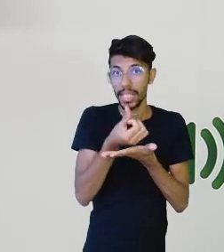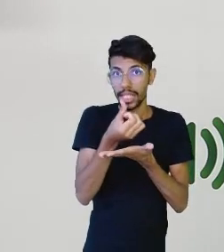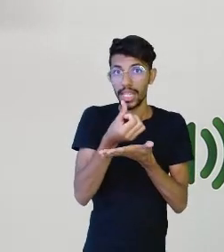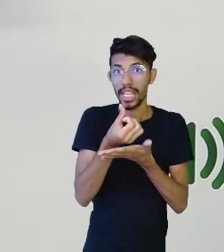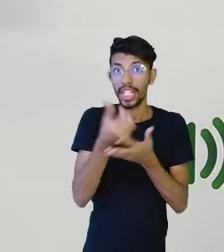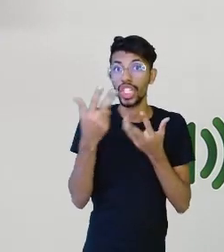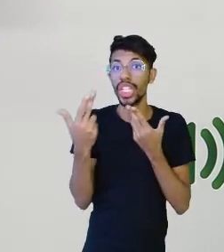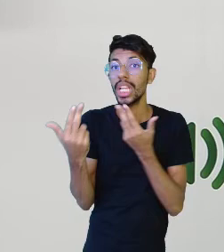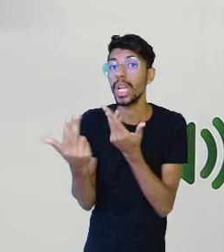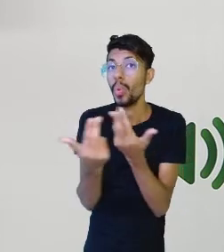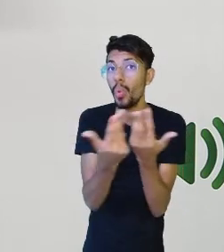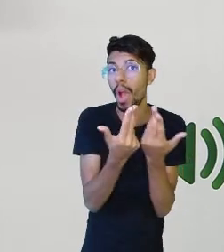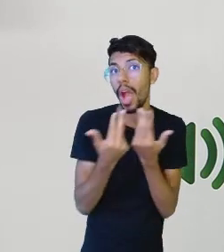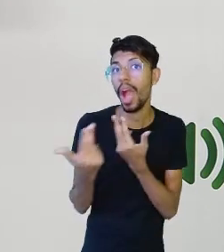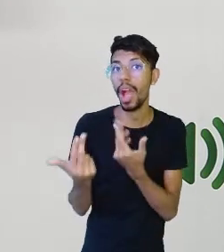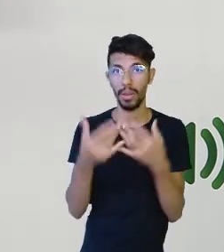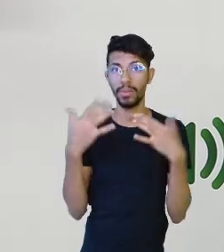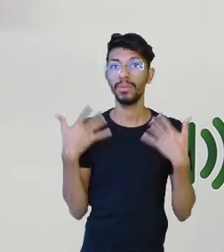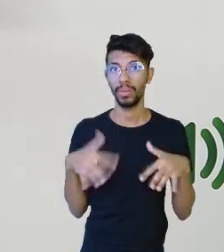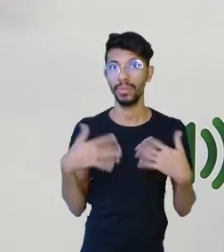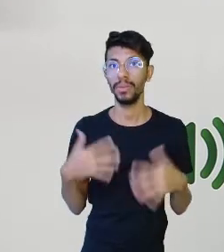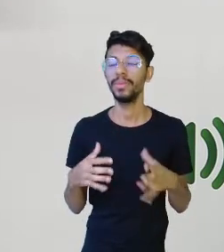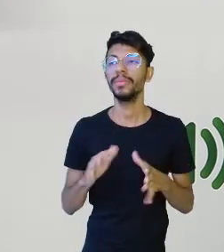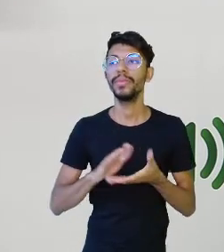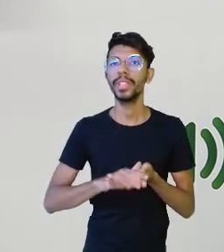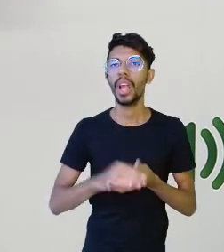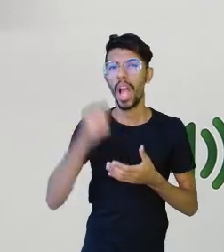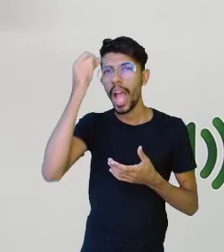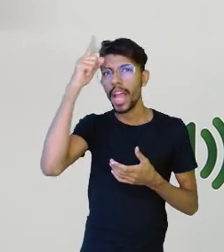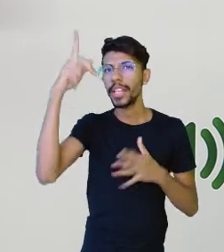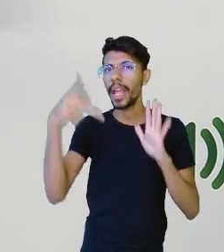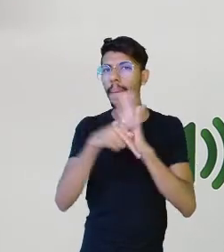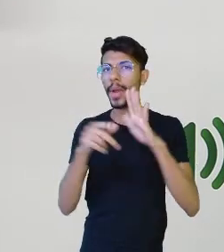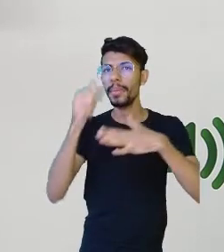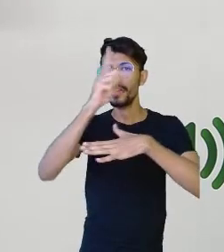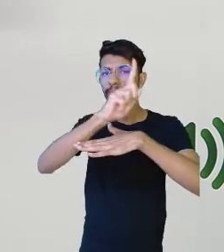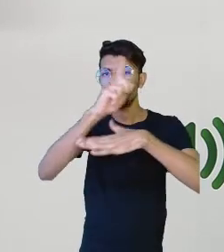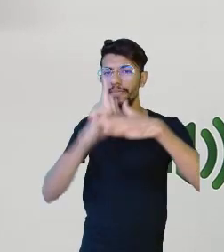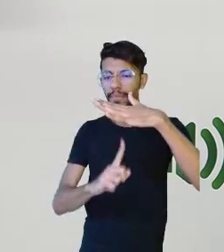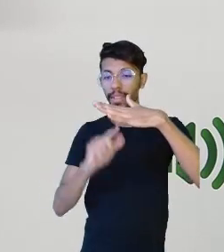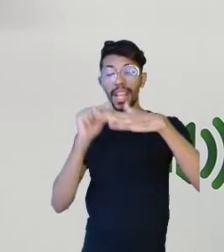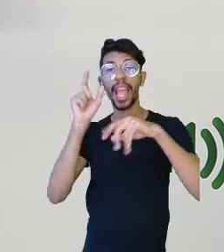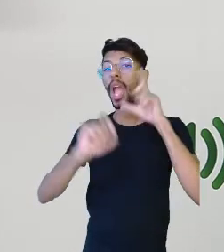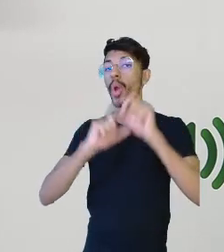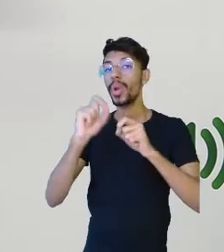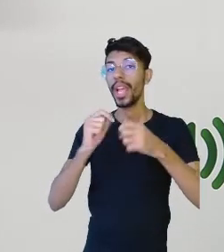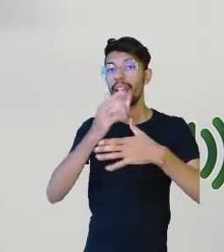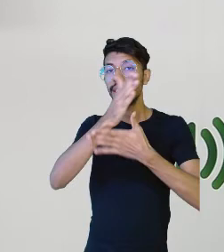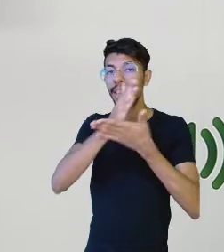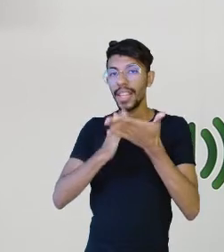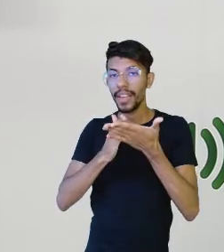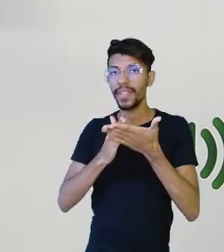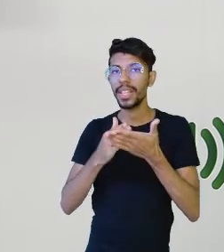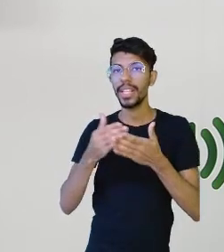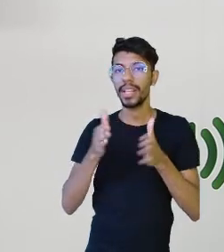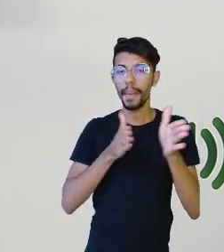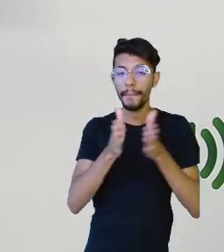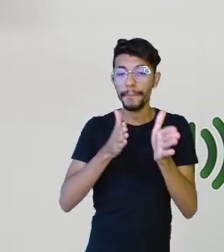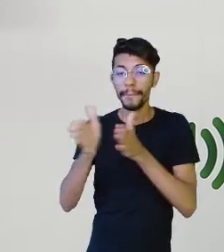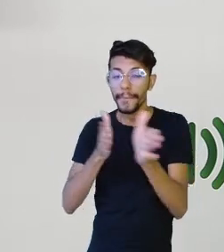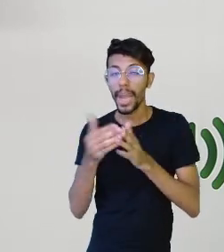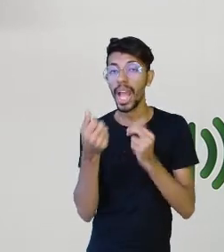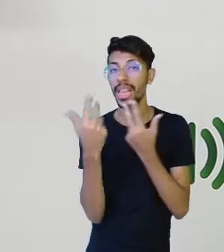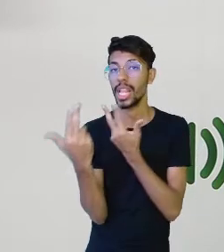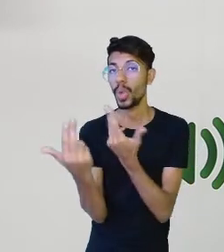partes iguais. A ideia de fração é você dividir em partes